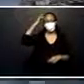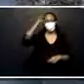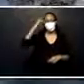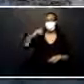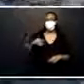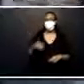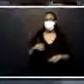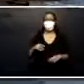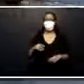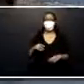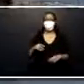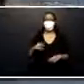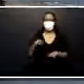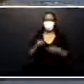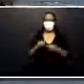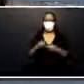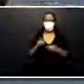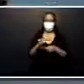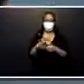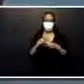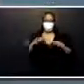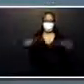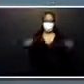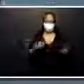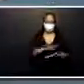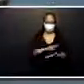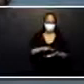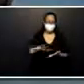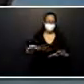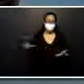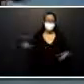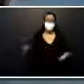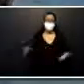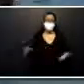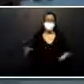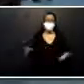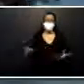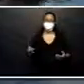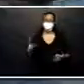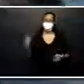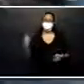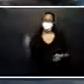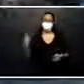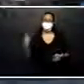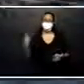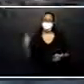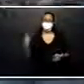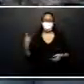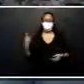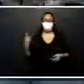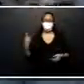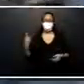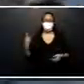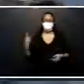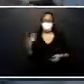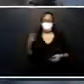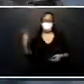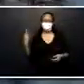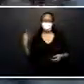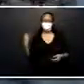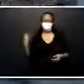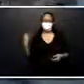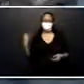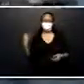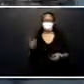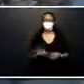ambíguo, quer dizer, múltiplo, ele nem é único nem simples, e ambíguo, né? Ora